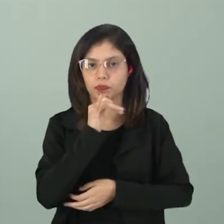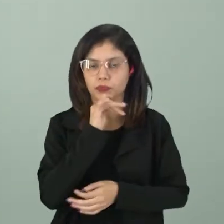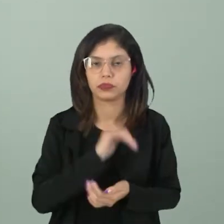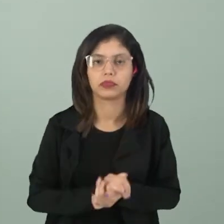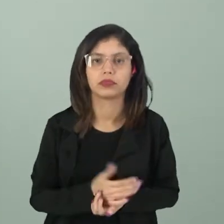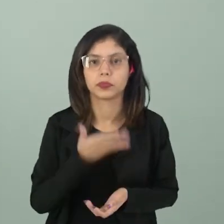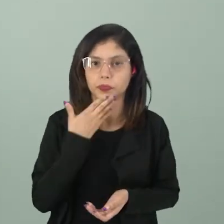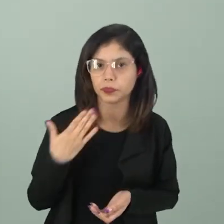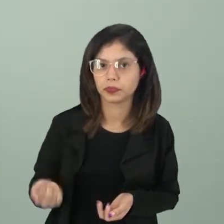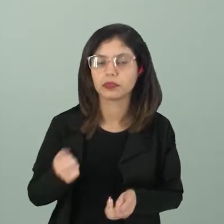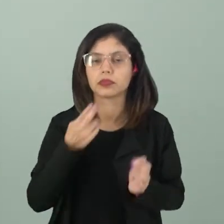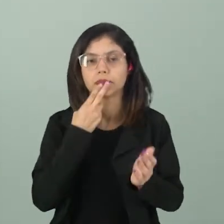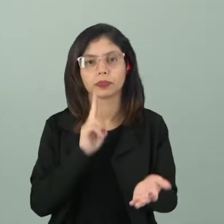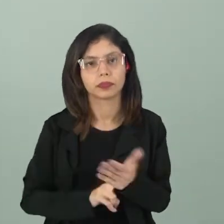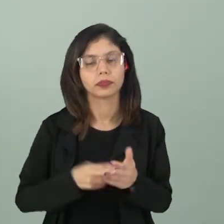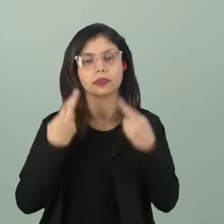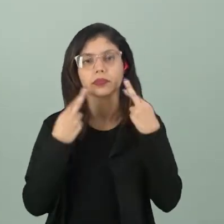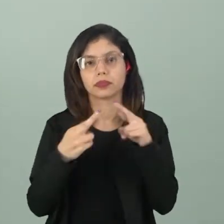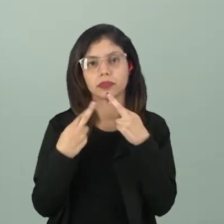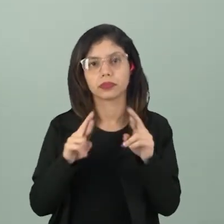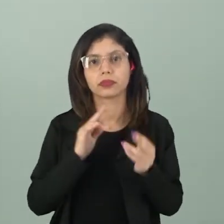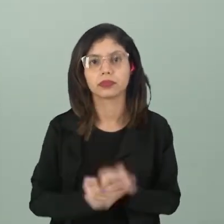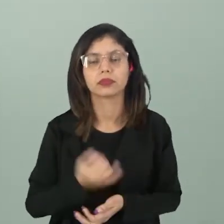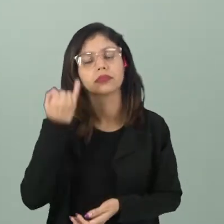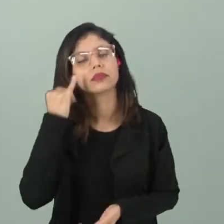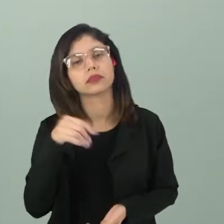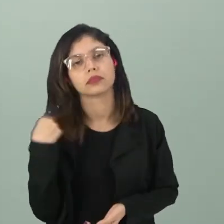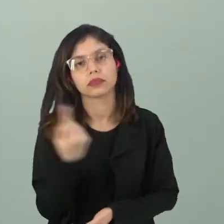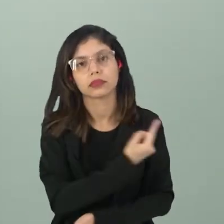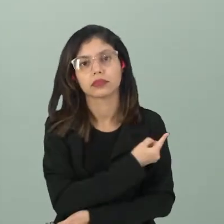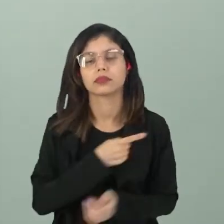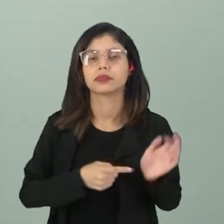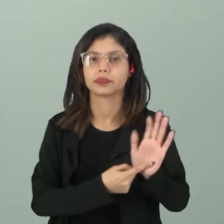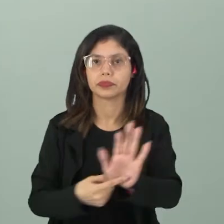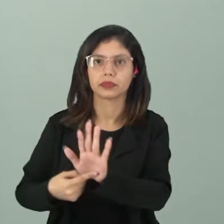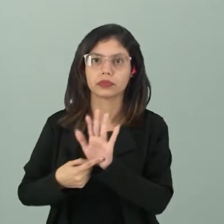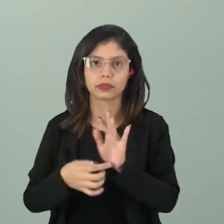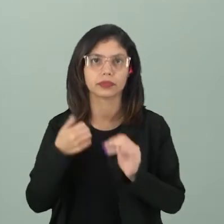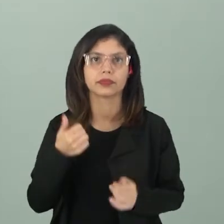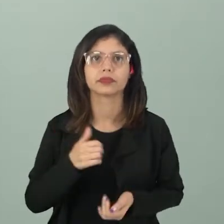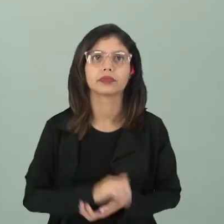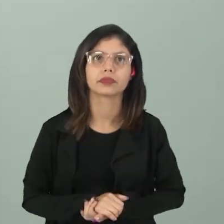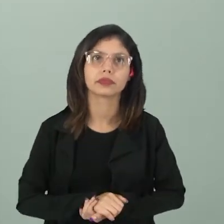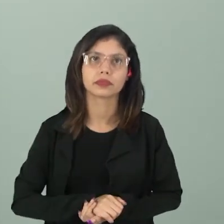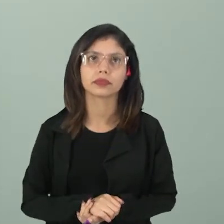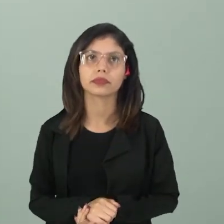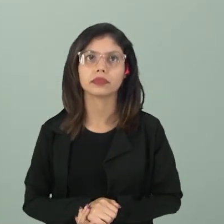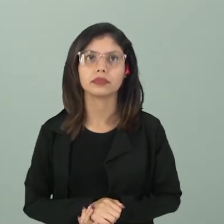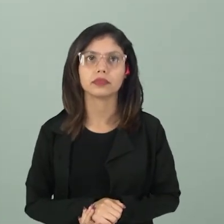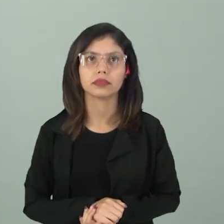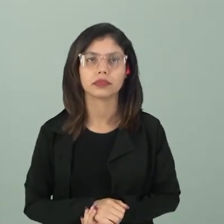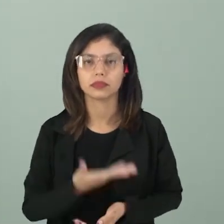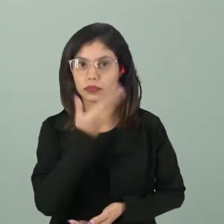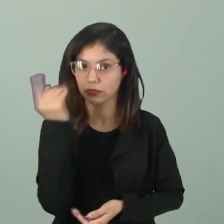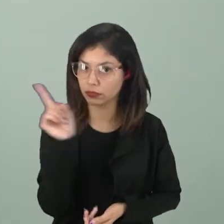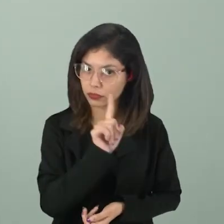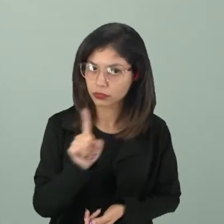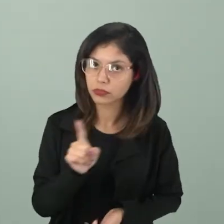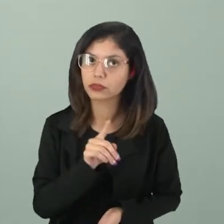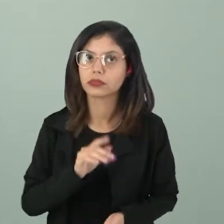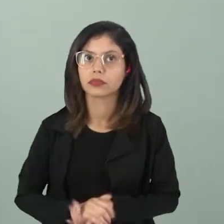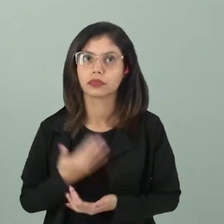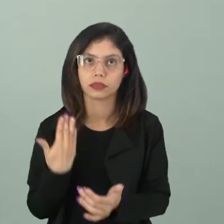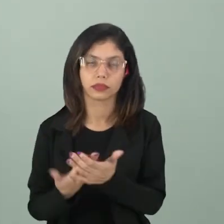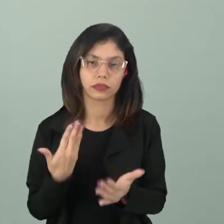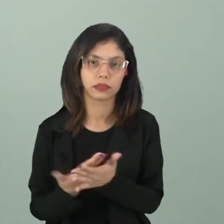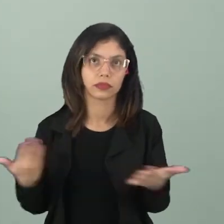para fortalecer a carta de reclamação e a ideia que nós estamos apresentando. Vamos lá, então, para não esquecer